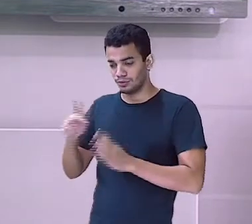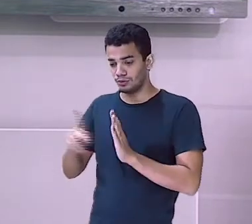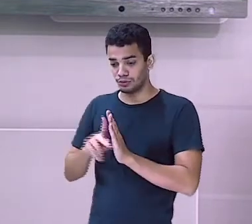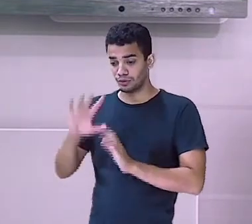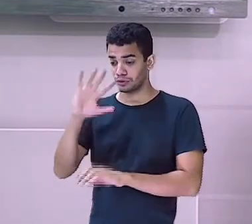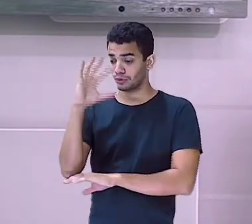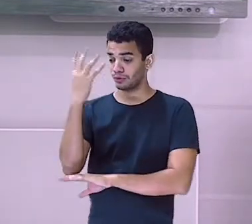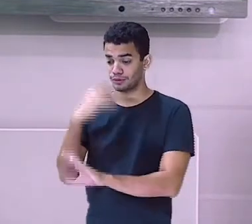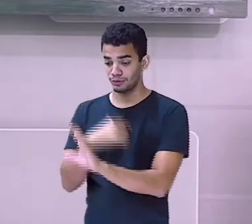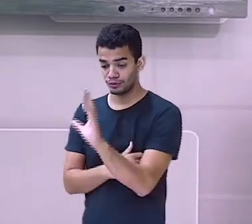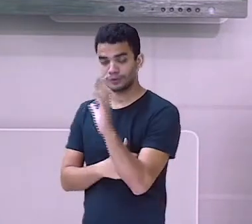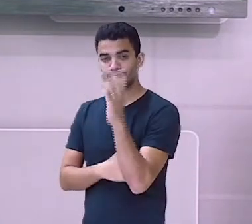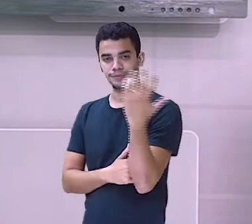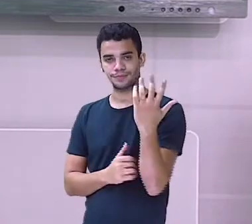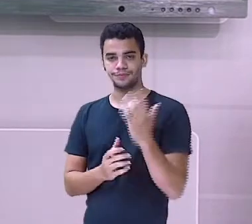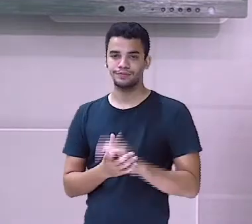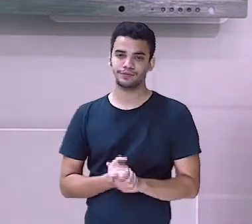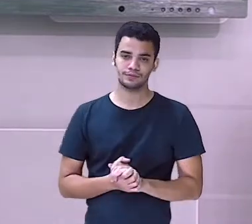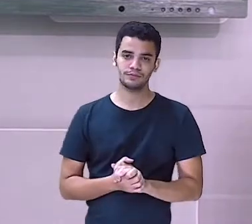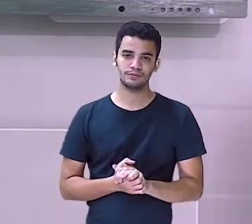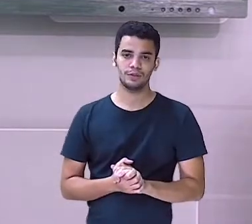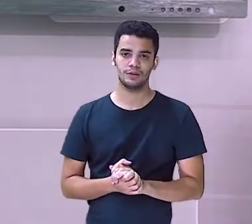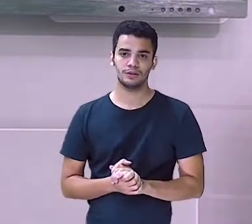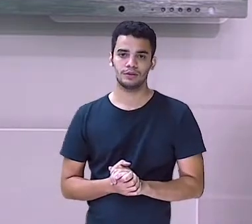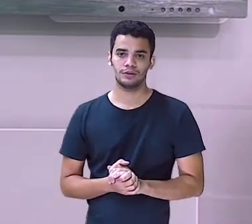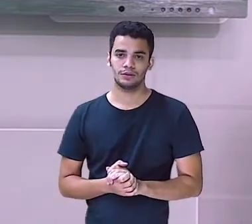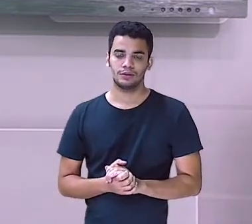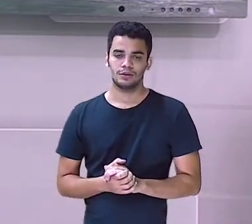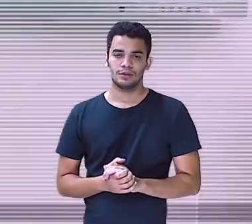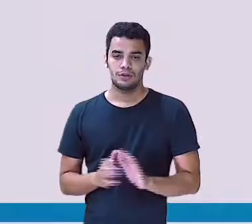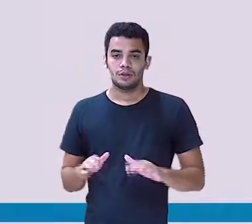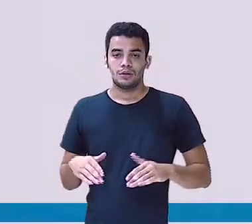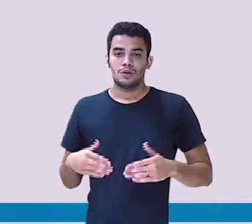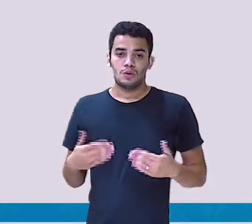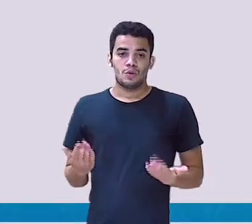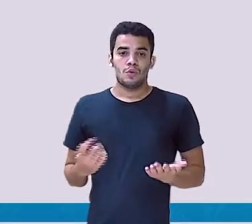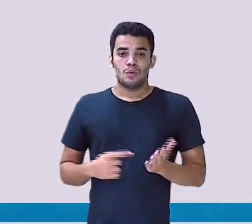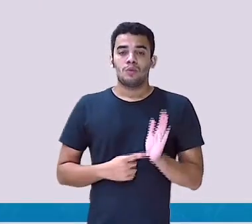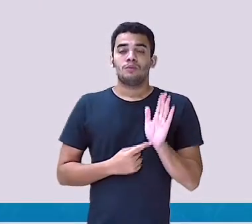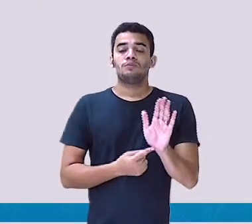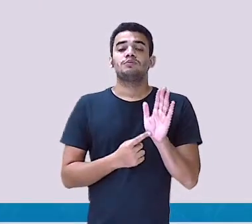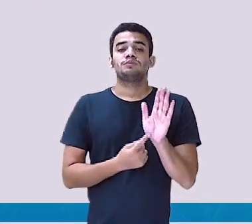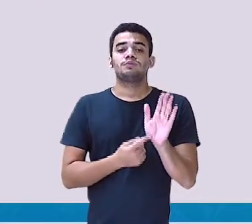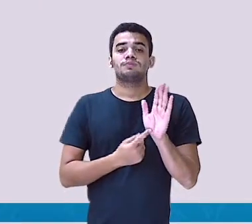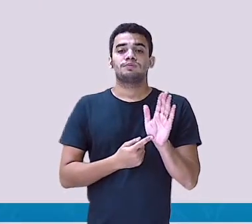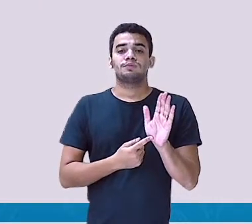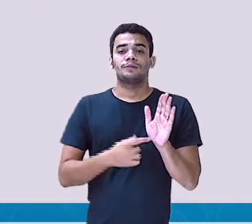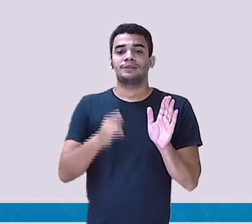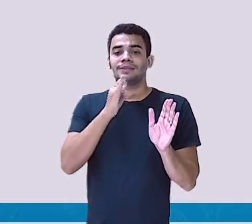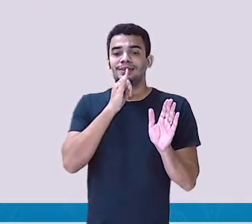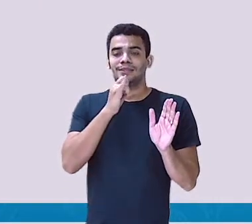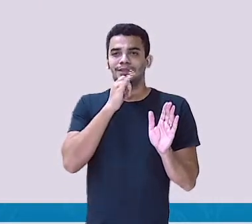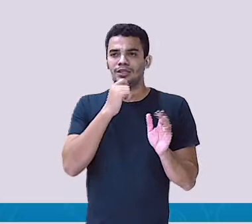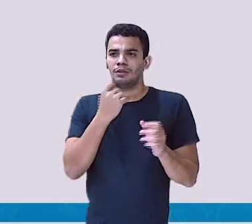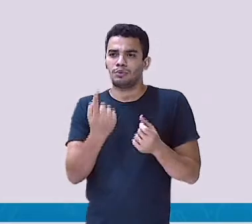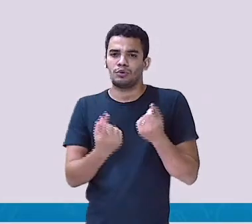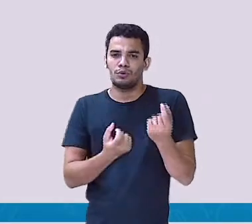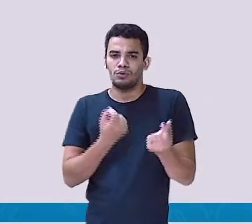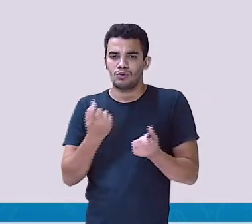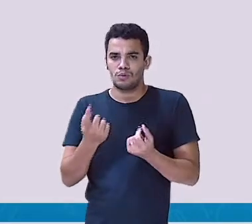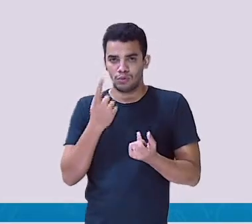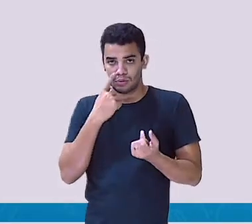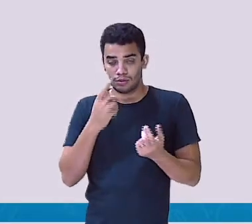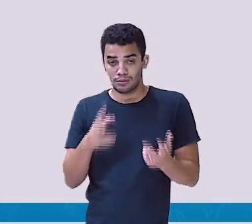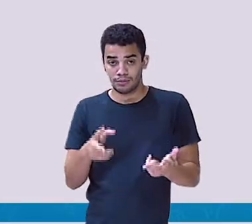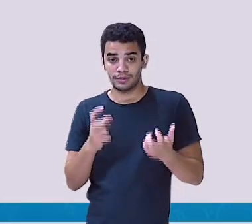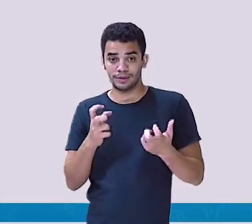são os recursos naturais. E nós temos então, olha só, os recursos naturais, eles são essenciais